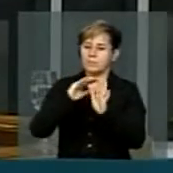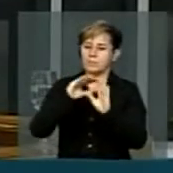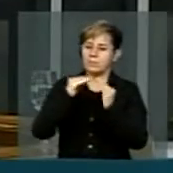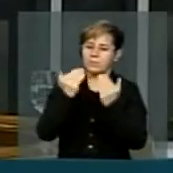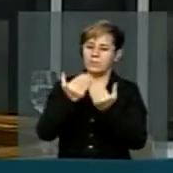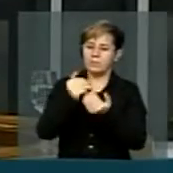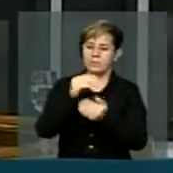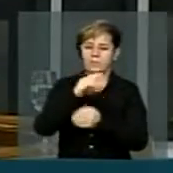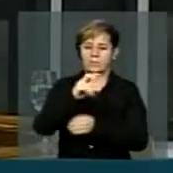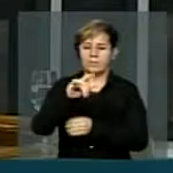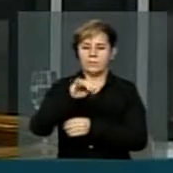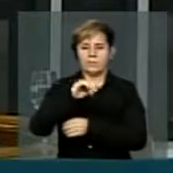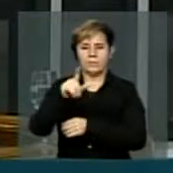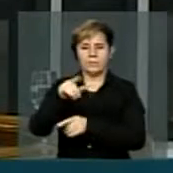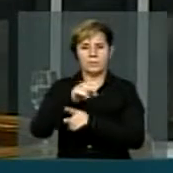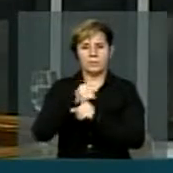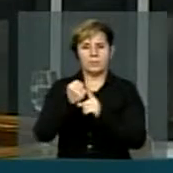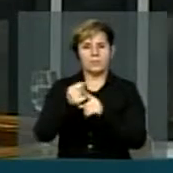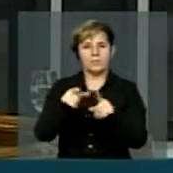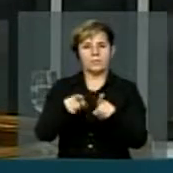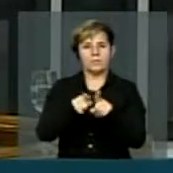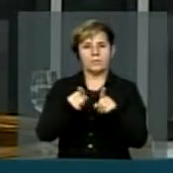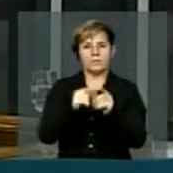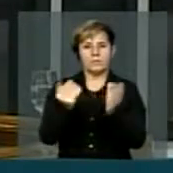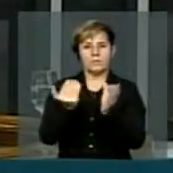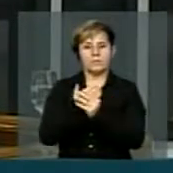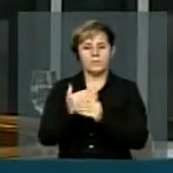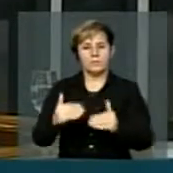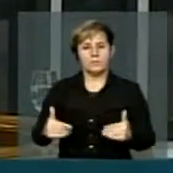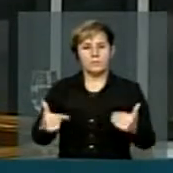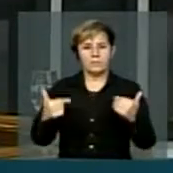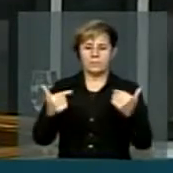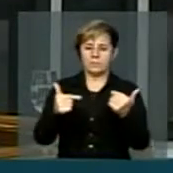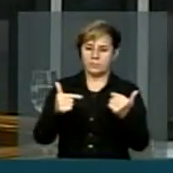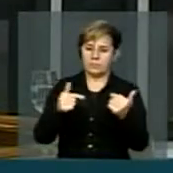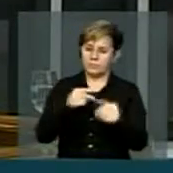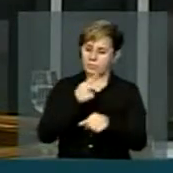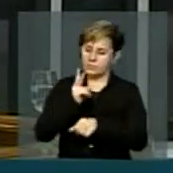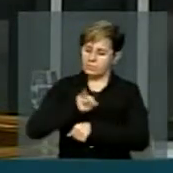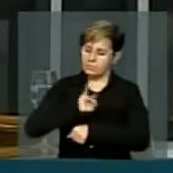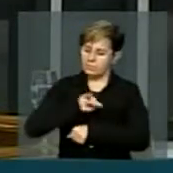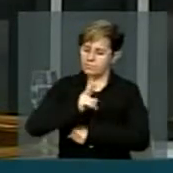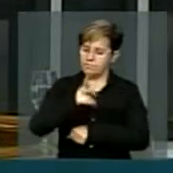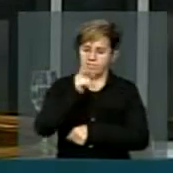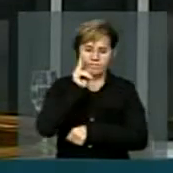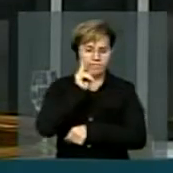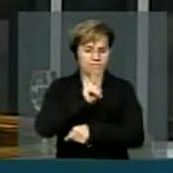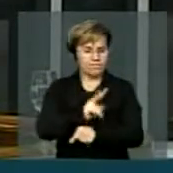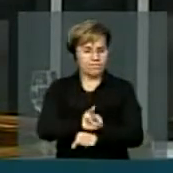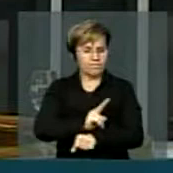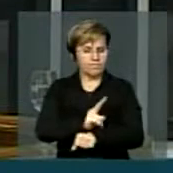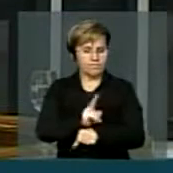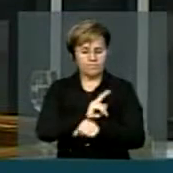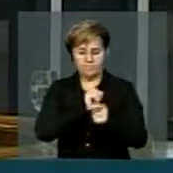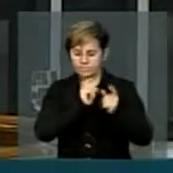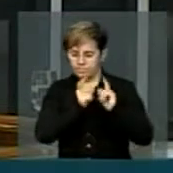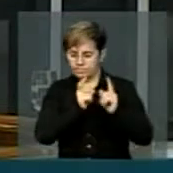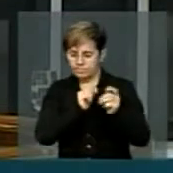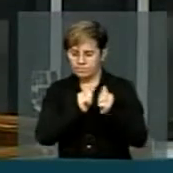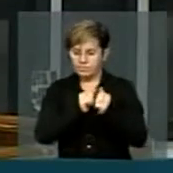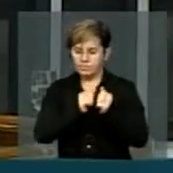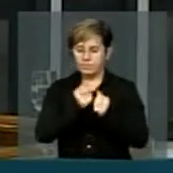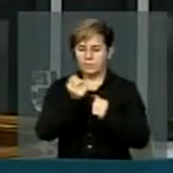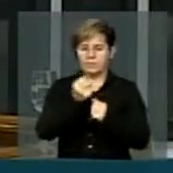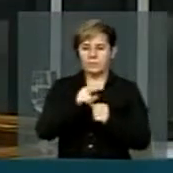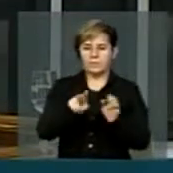essa prestação de contas como um processo cíclico de vigilância, revisão e atuação ou